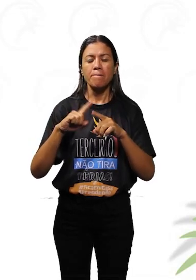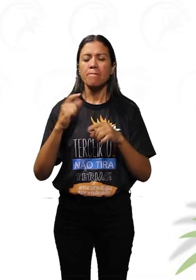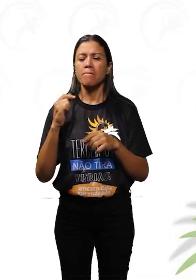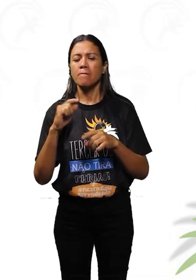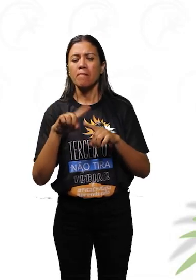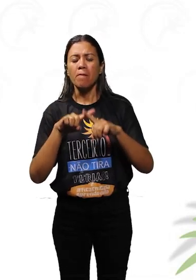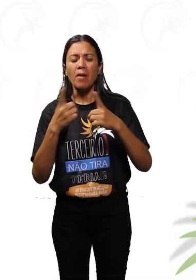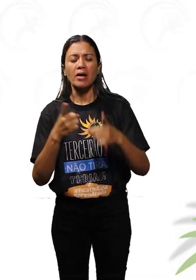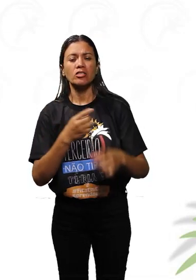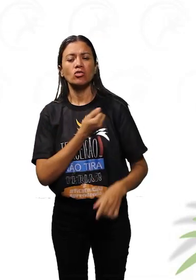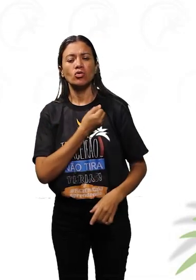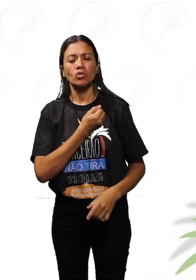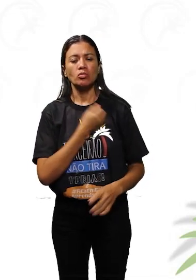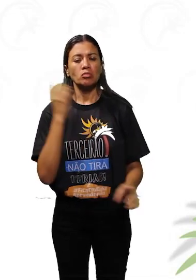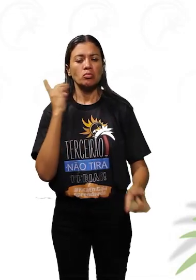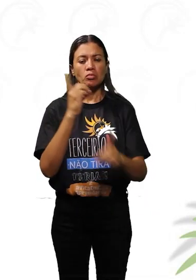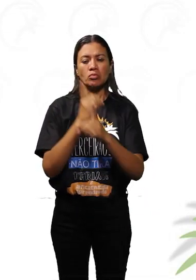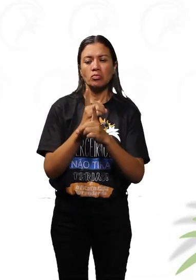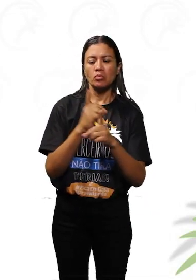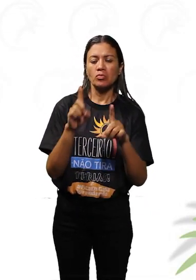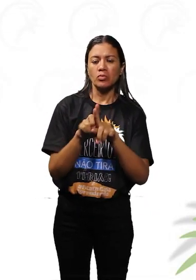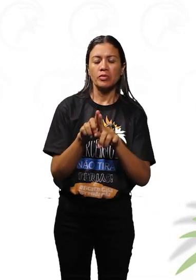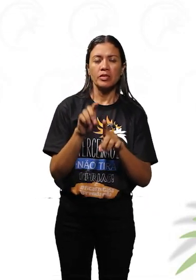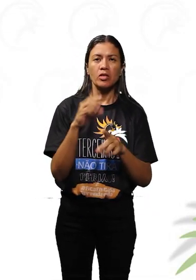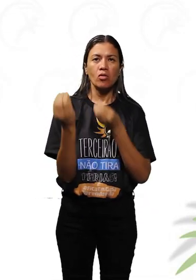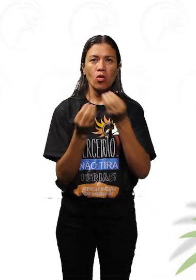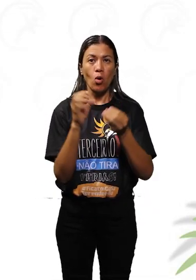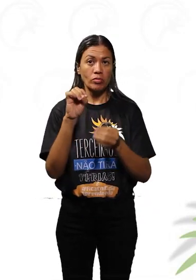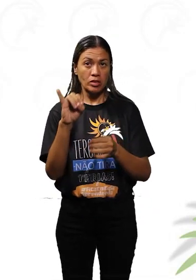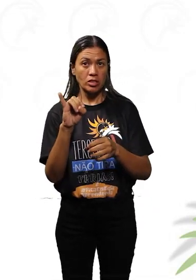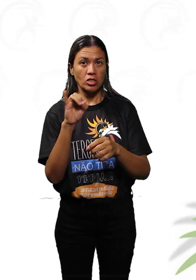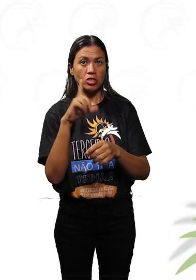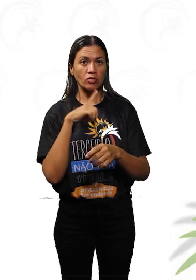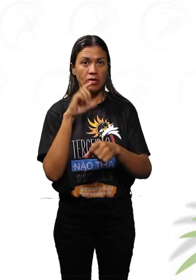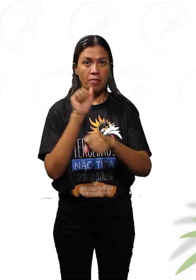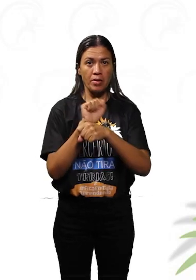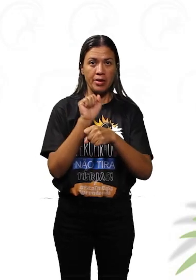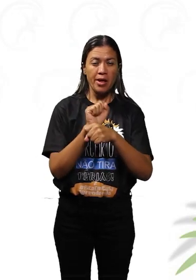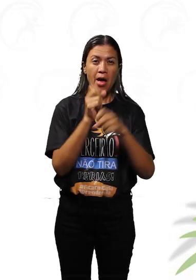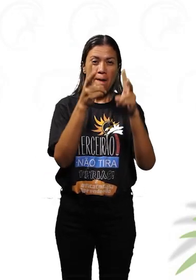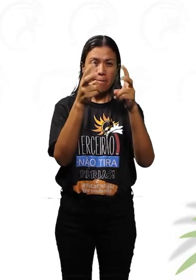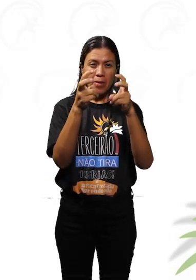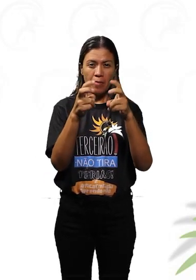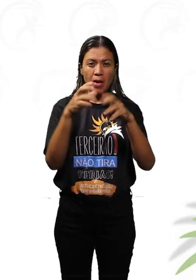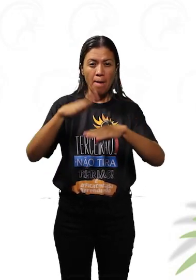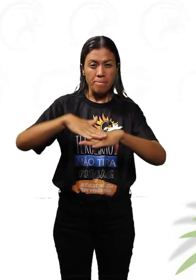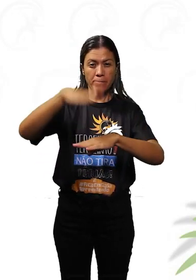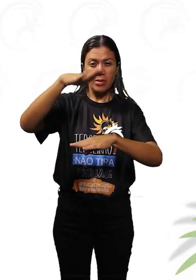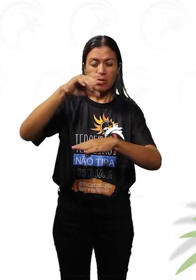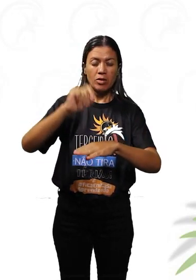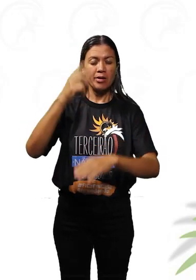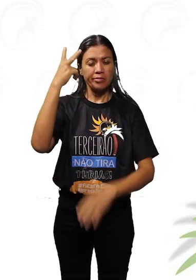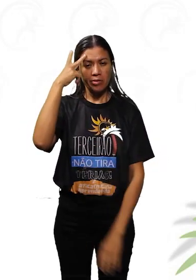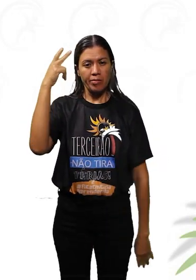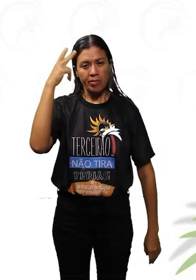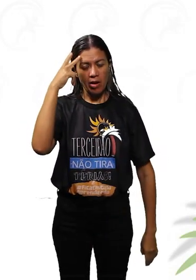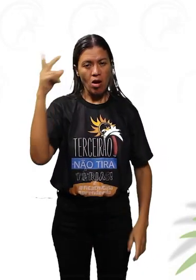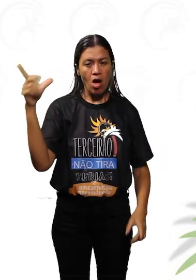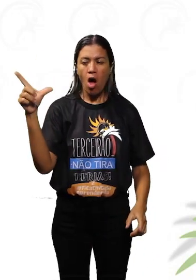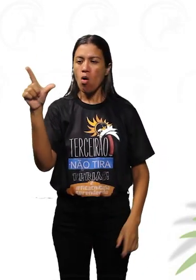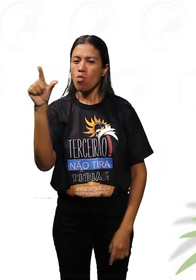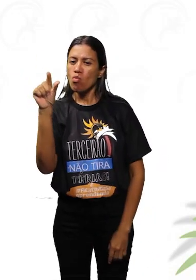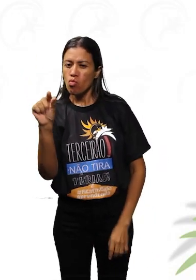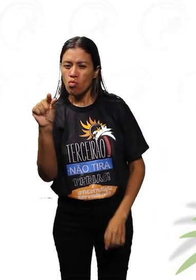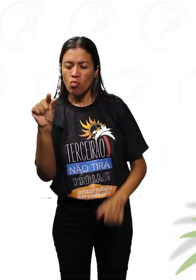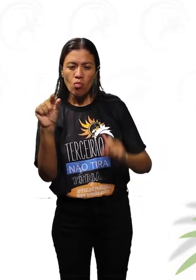de encontros com a frente de onda do que ele se estivesse parado. A frequência por ele percebida será maior do que o normal. Encurtamento do